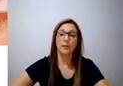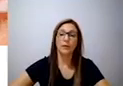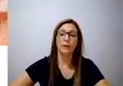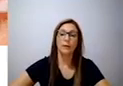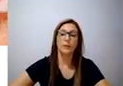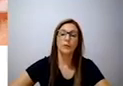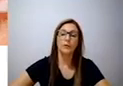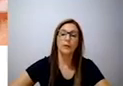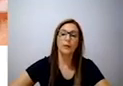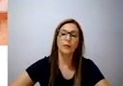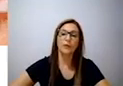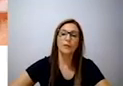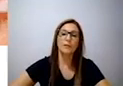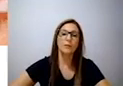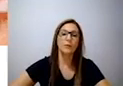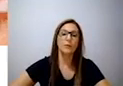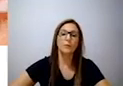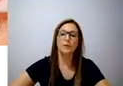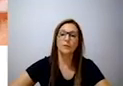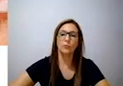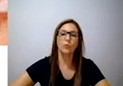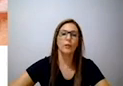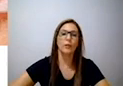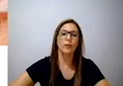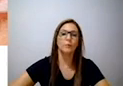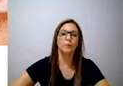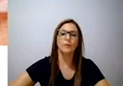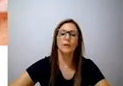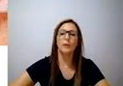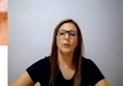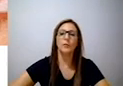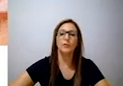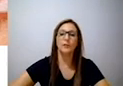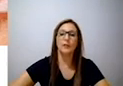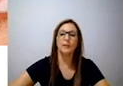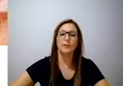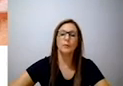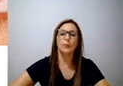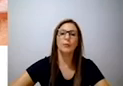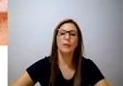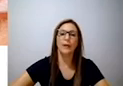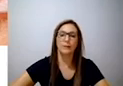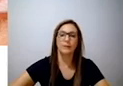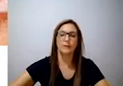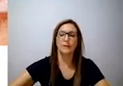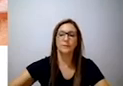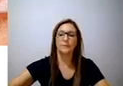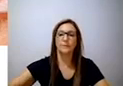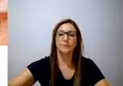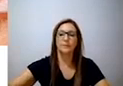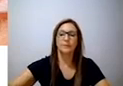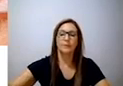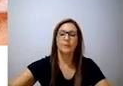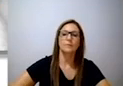quando a pessoa está com a infecção e não tem sintoma nenhum. E ela pode ficar assim por décadas.